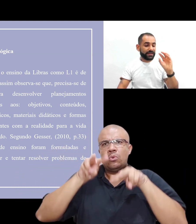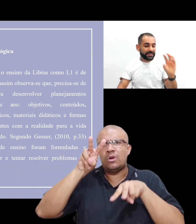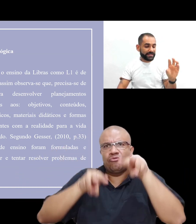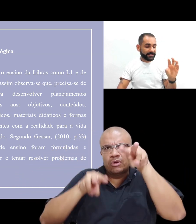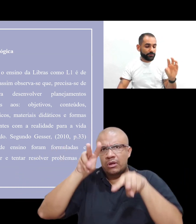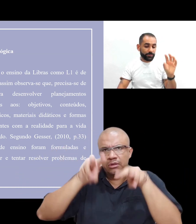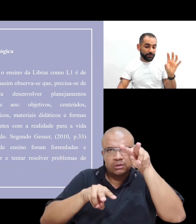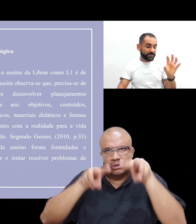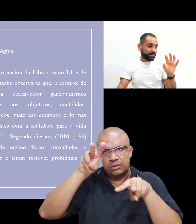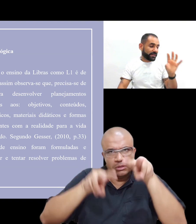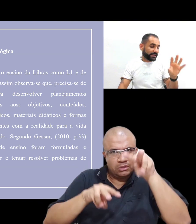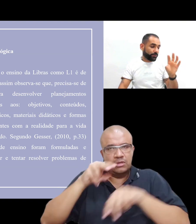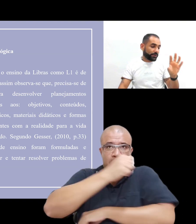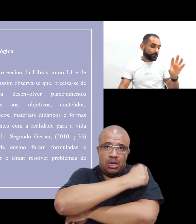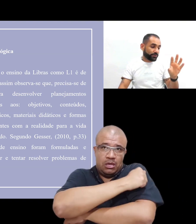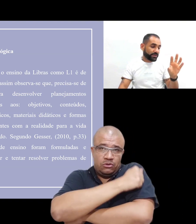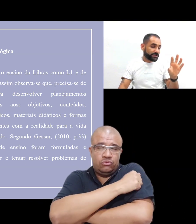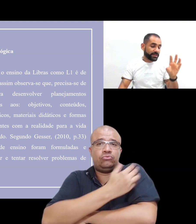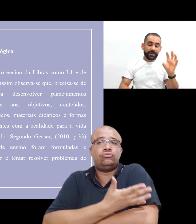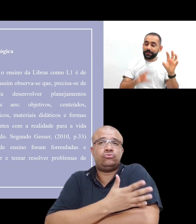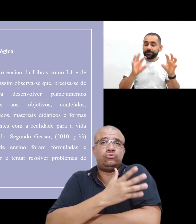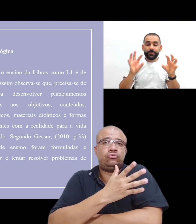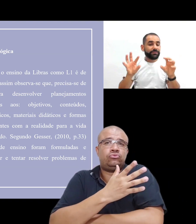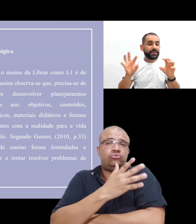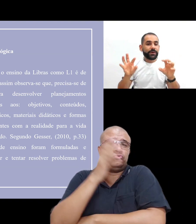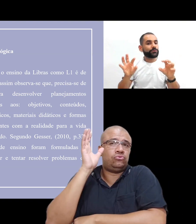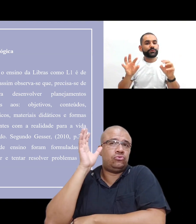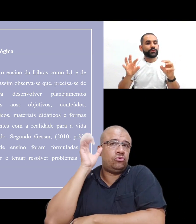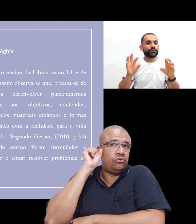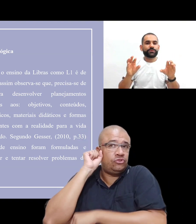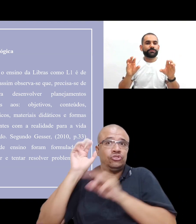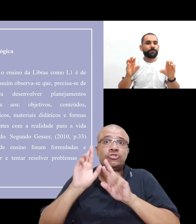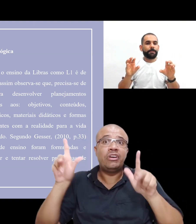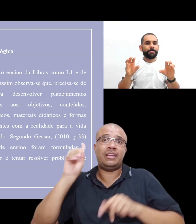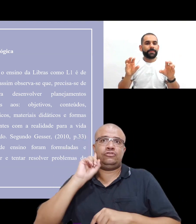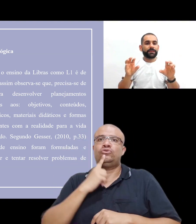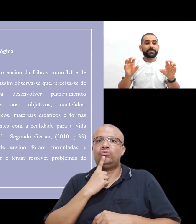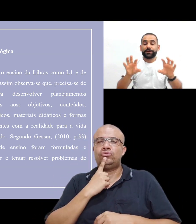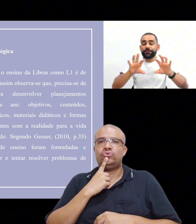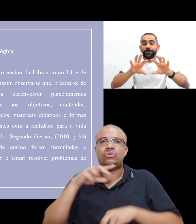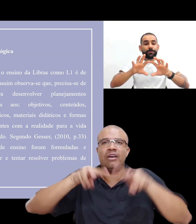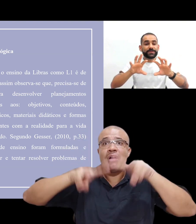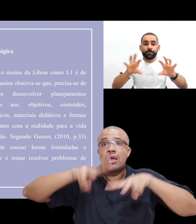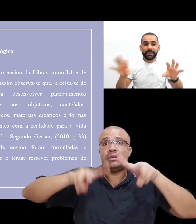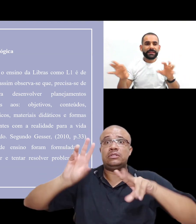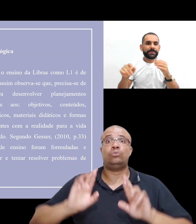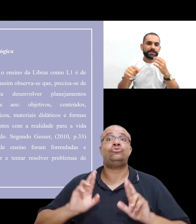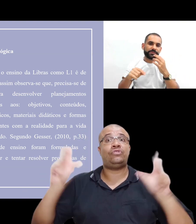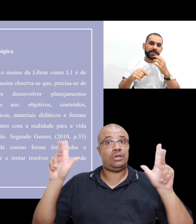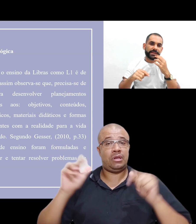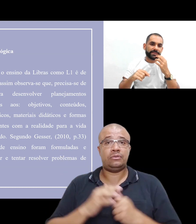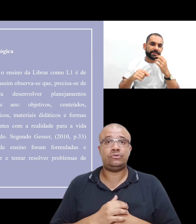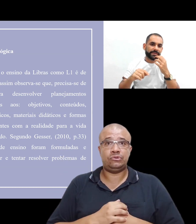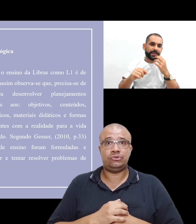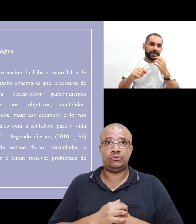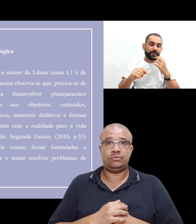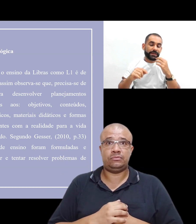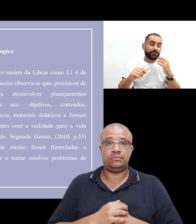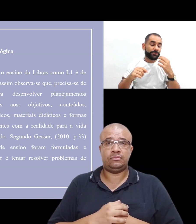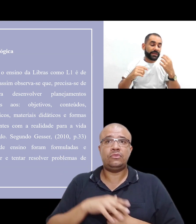pessoa avalia, que o professor avalia um aluno ouvinte, não avalia o aluno surdo. São formas completamente